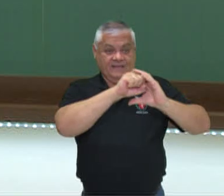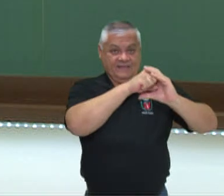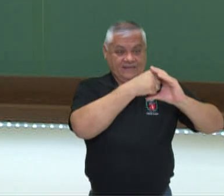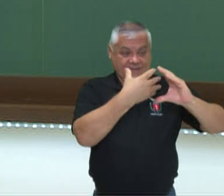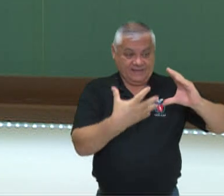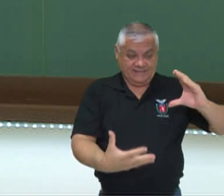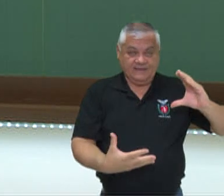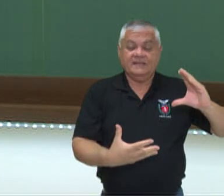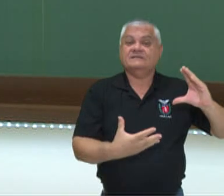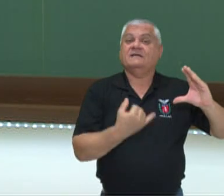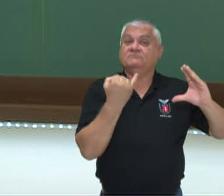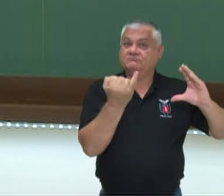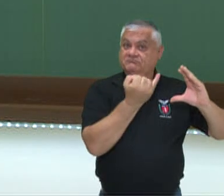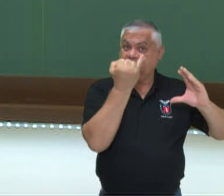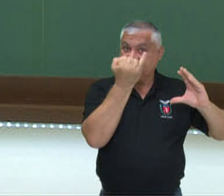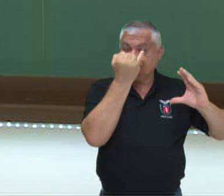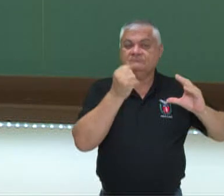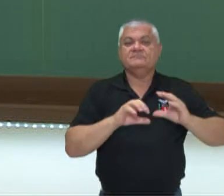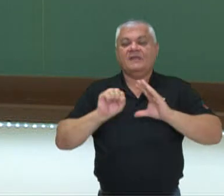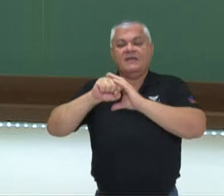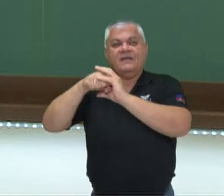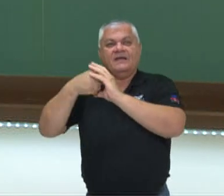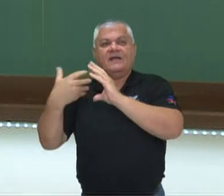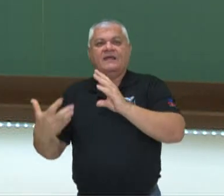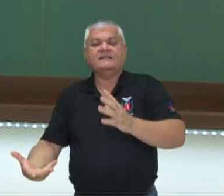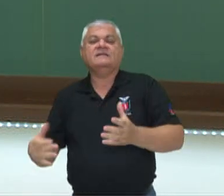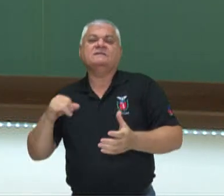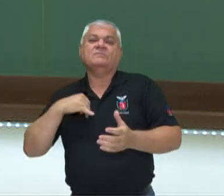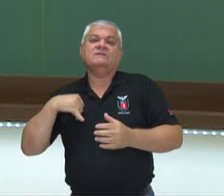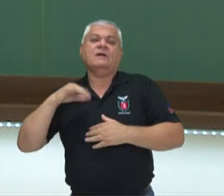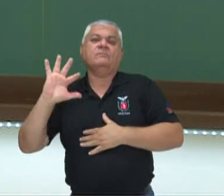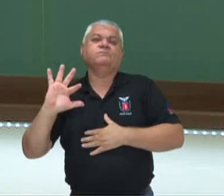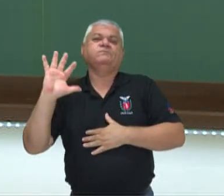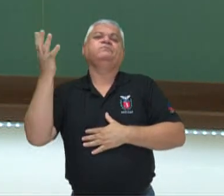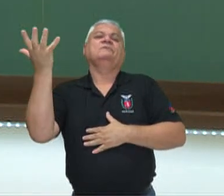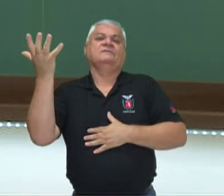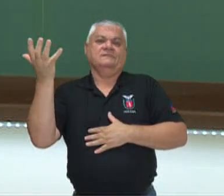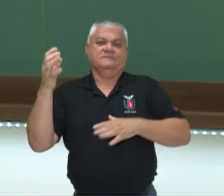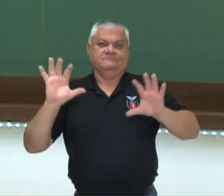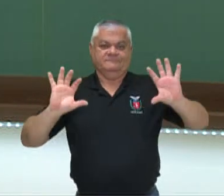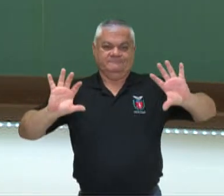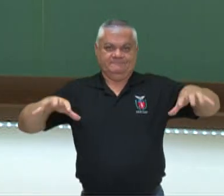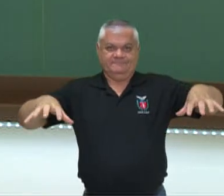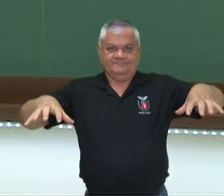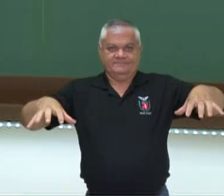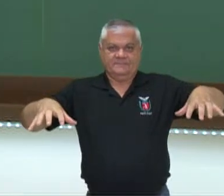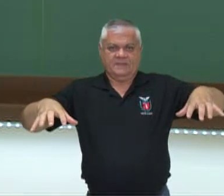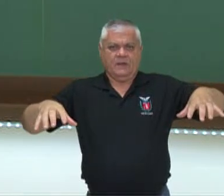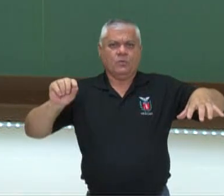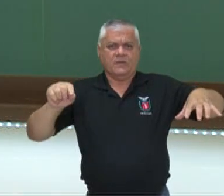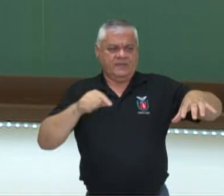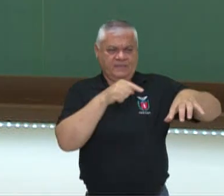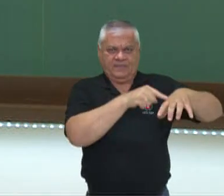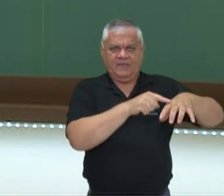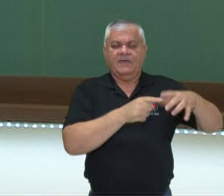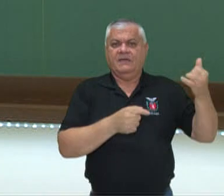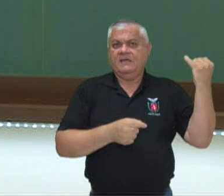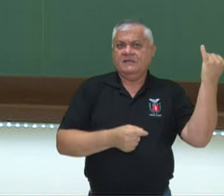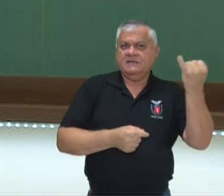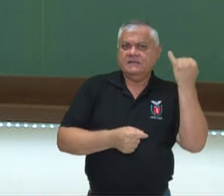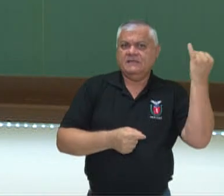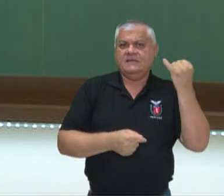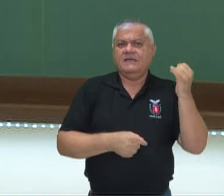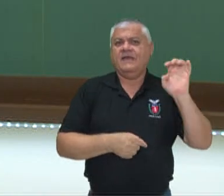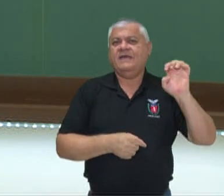características essenciais e características ou atributos acidentais. As características essenciais são aquilo